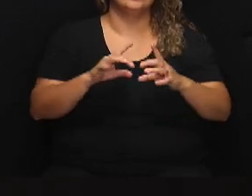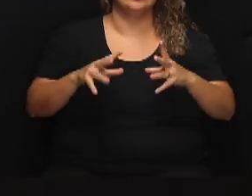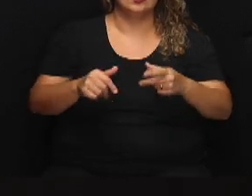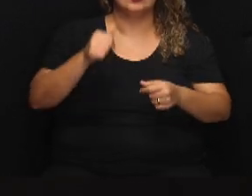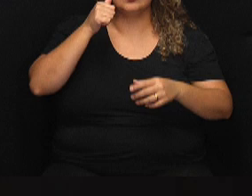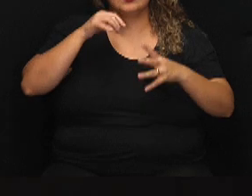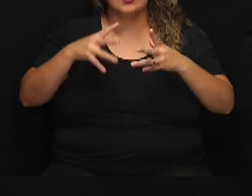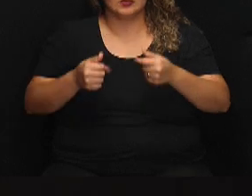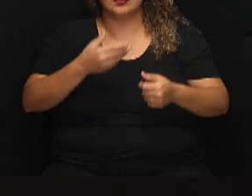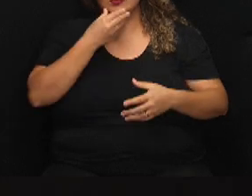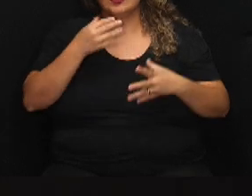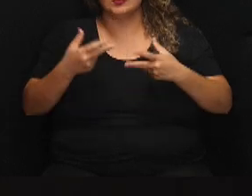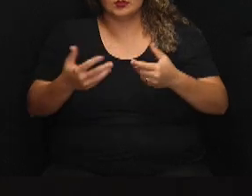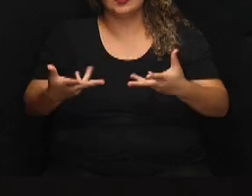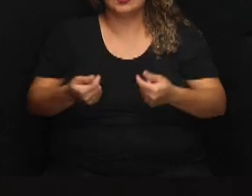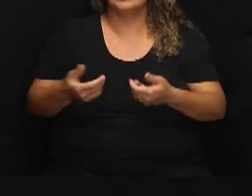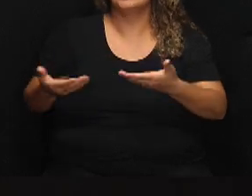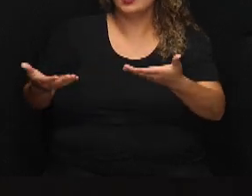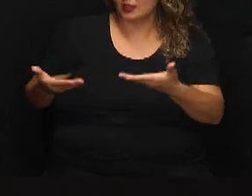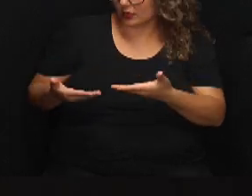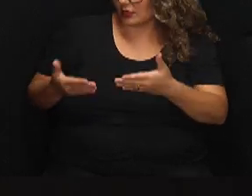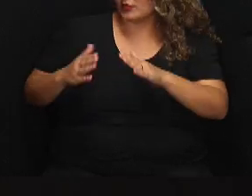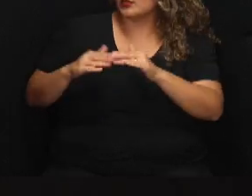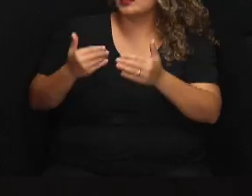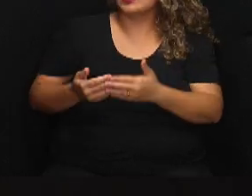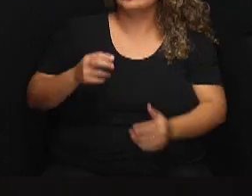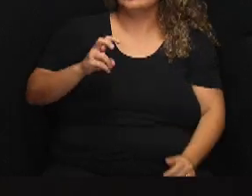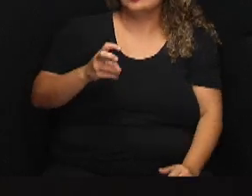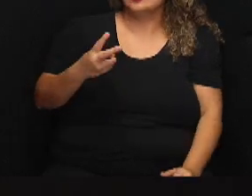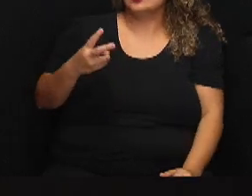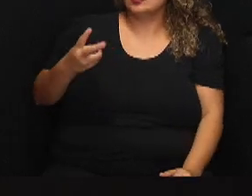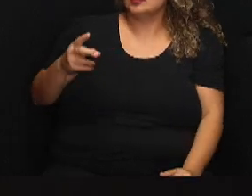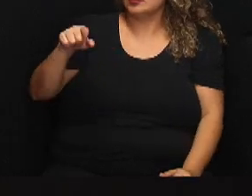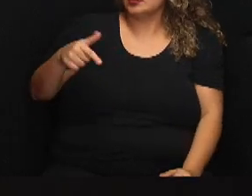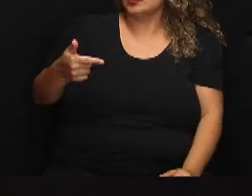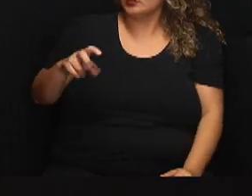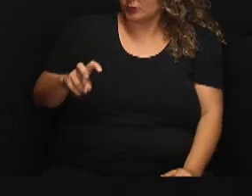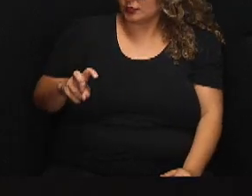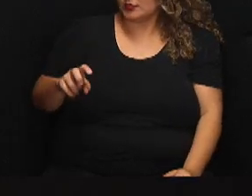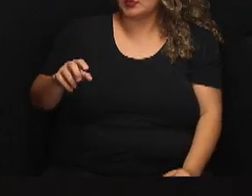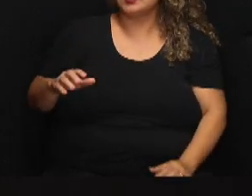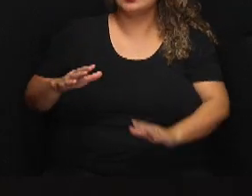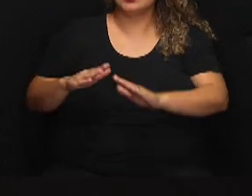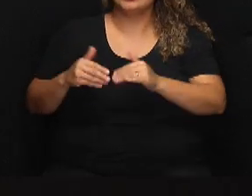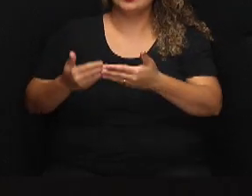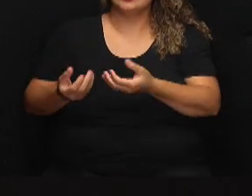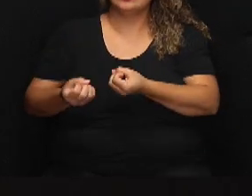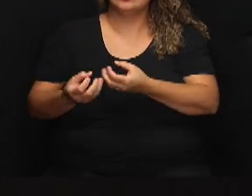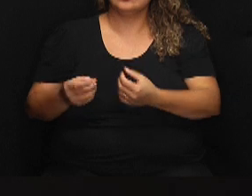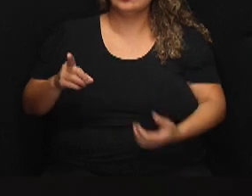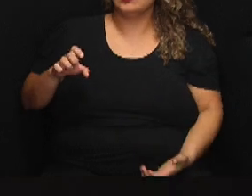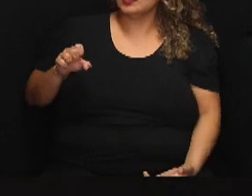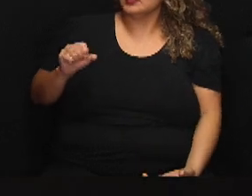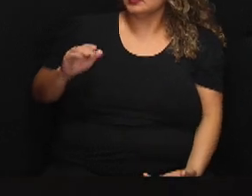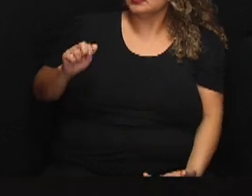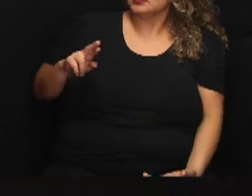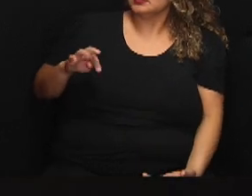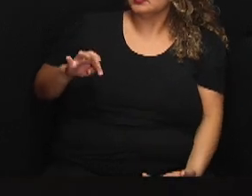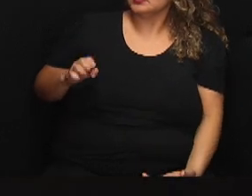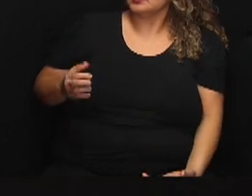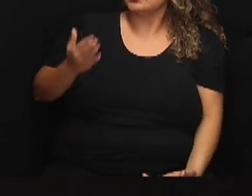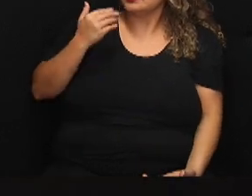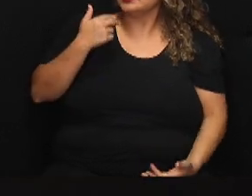todos. Agora sim, falando de requerimento, o número 522 desse ano, que você requer informações sobre o descarte de alimentos na área